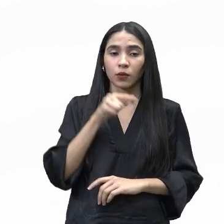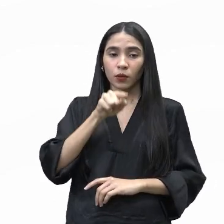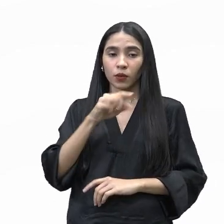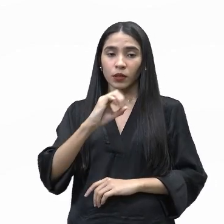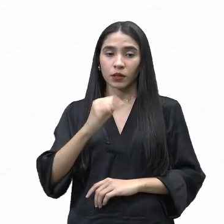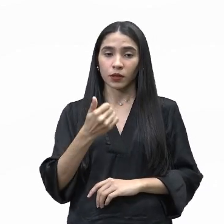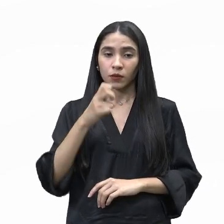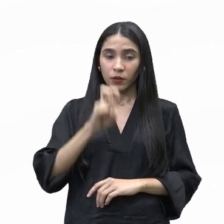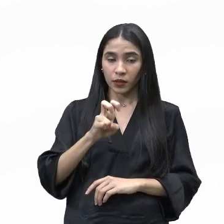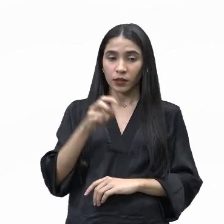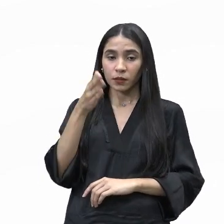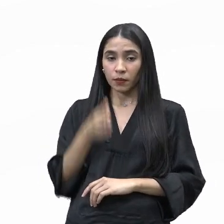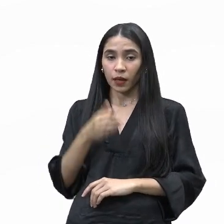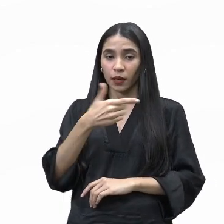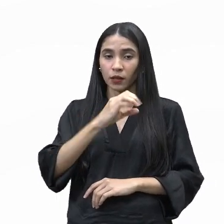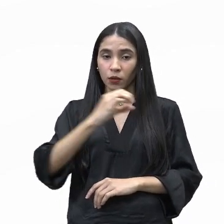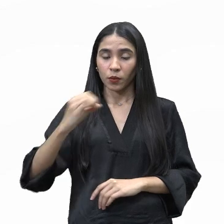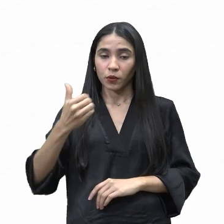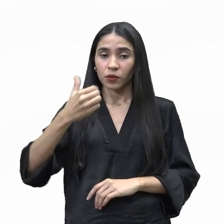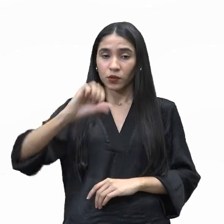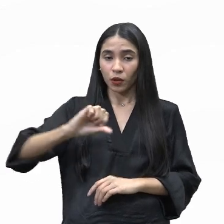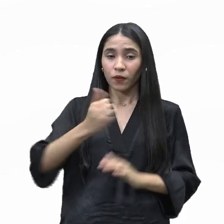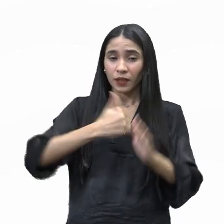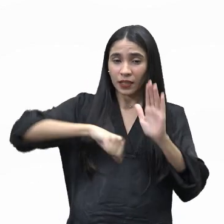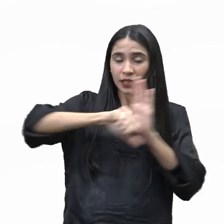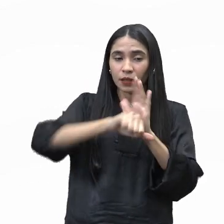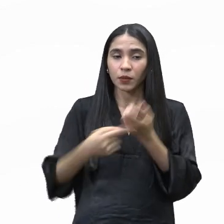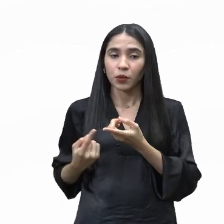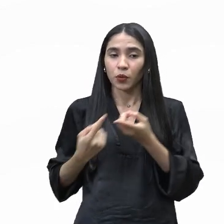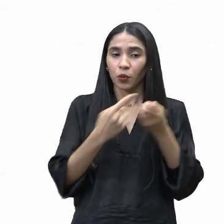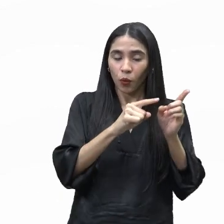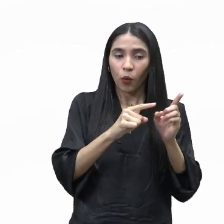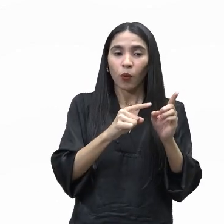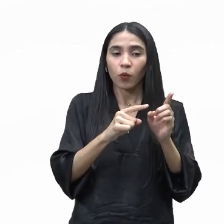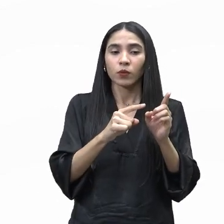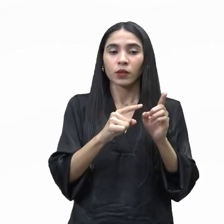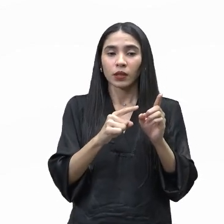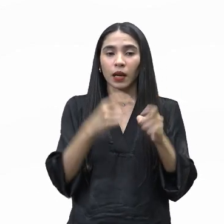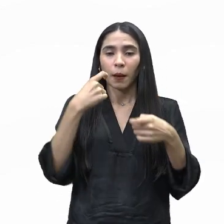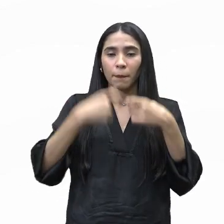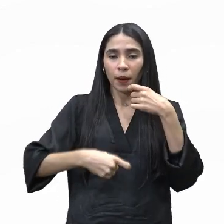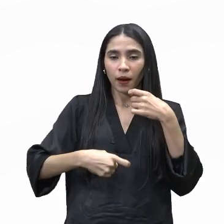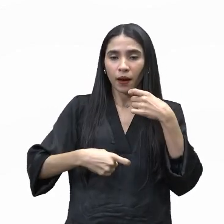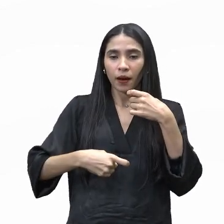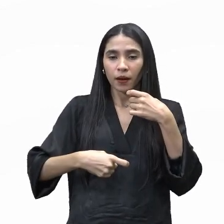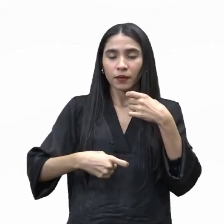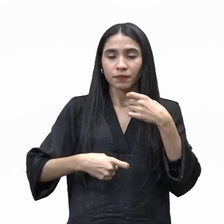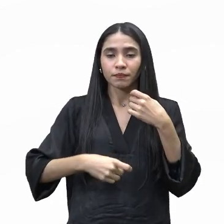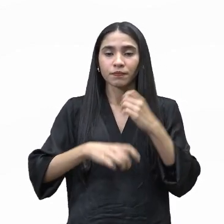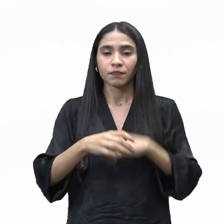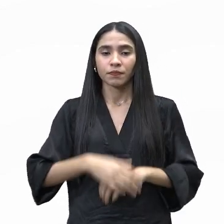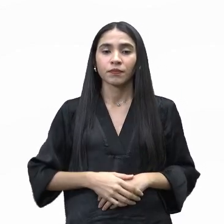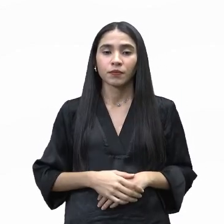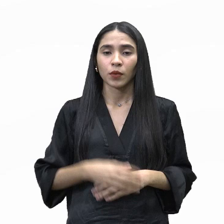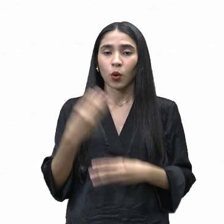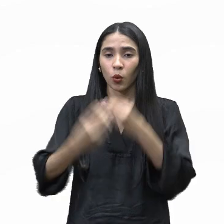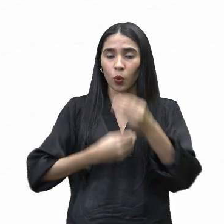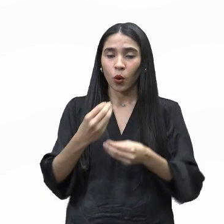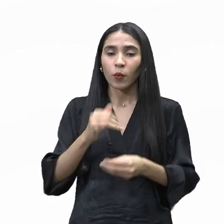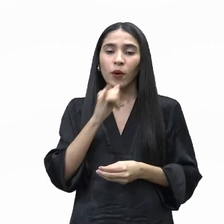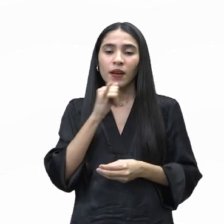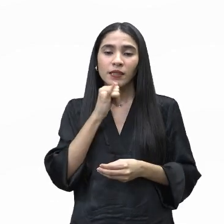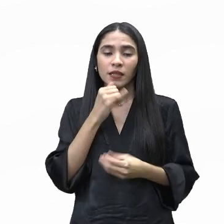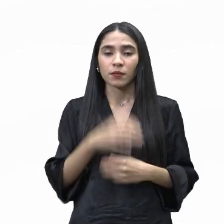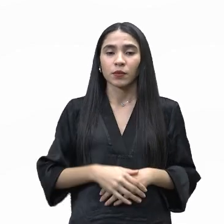2009, Lei sobre os crimes contra a dignidade sexual, dispõe sobre os crimes contra